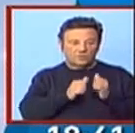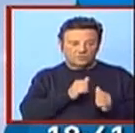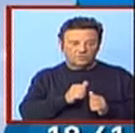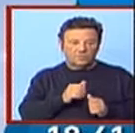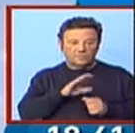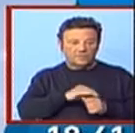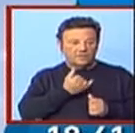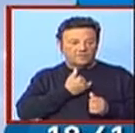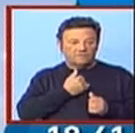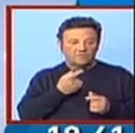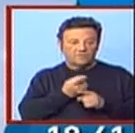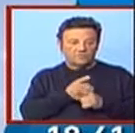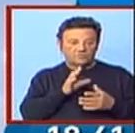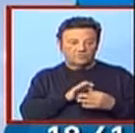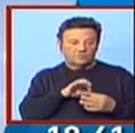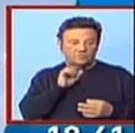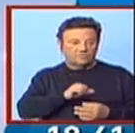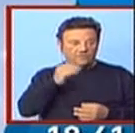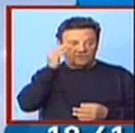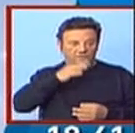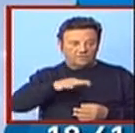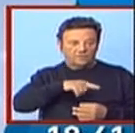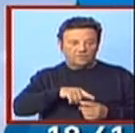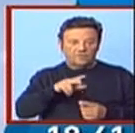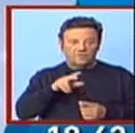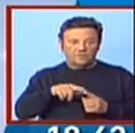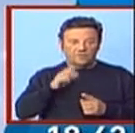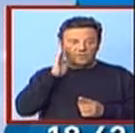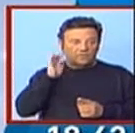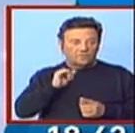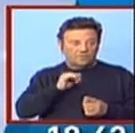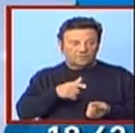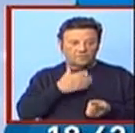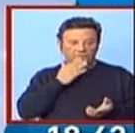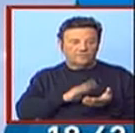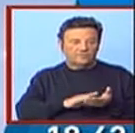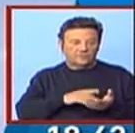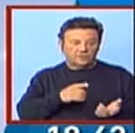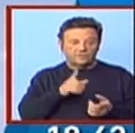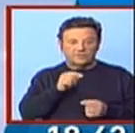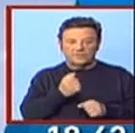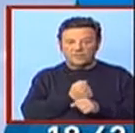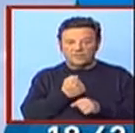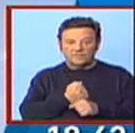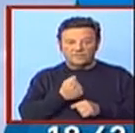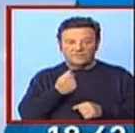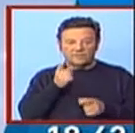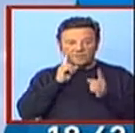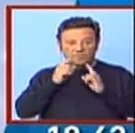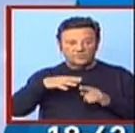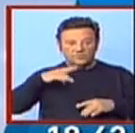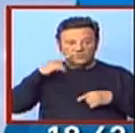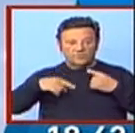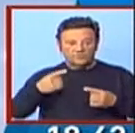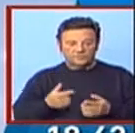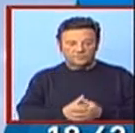para identificar produtos endógenos, unidades de alojamento e de restauração e ainda atividades de animação